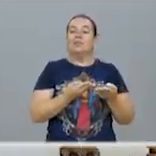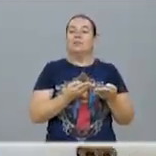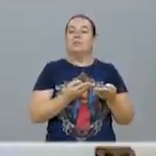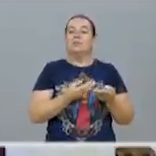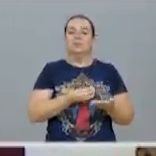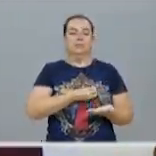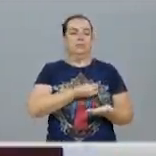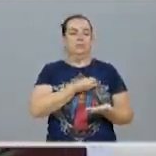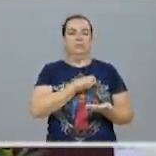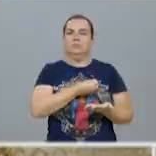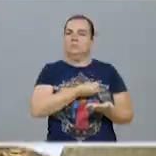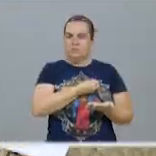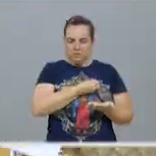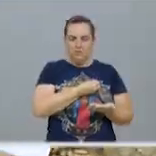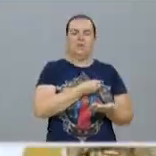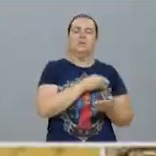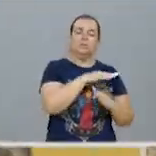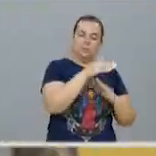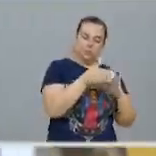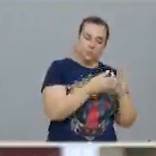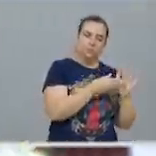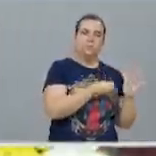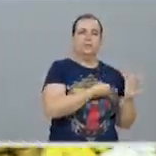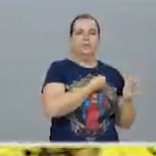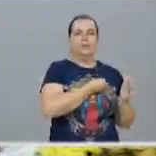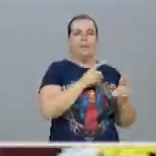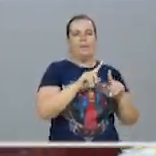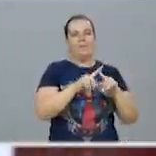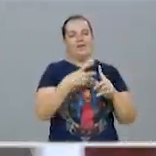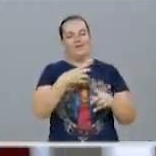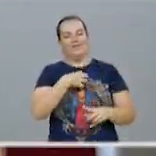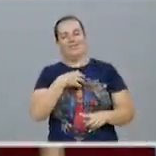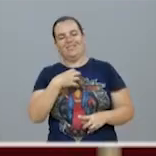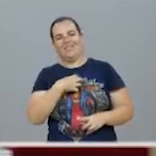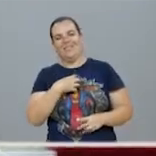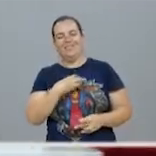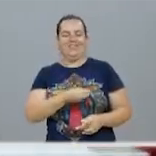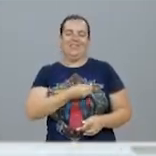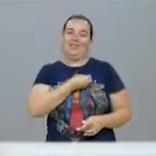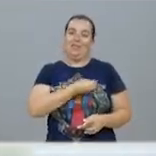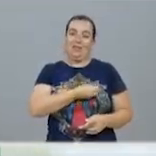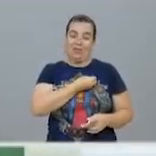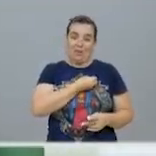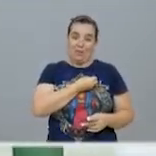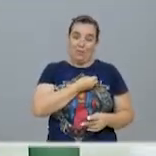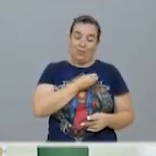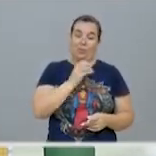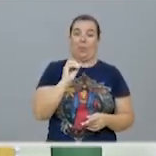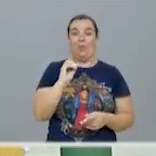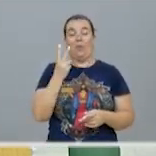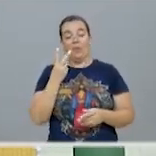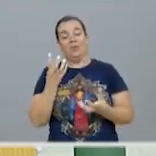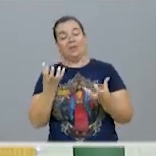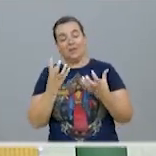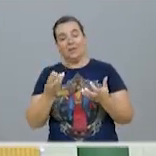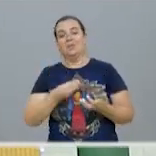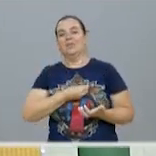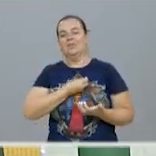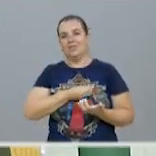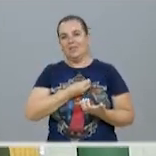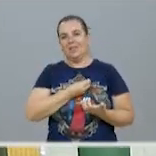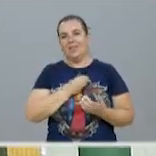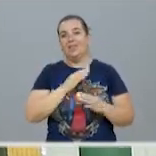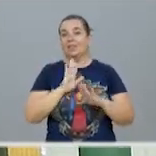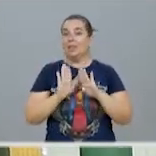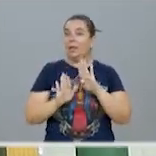Viver todos viveremos, mas a forma como devemos viver, ou queiramos viver, depende